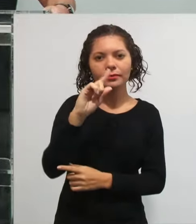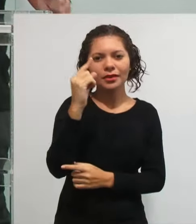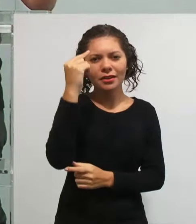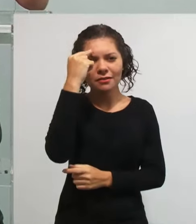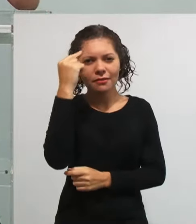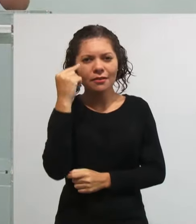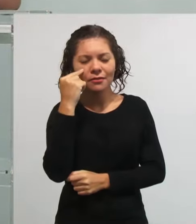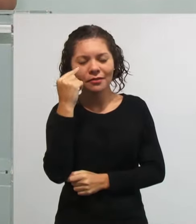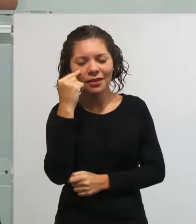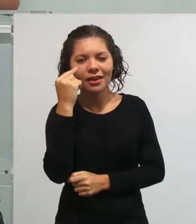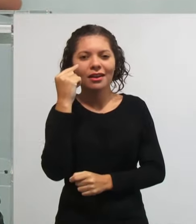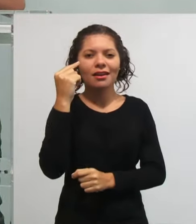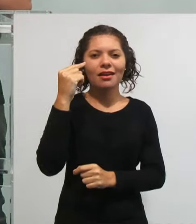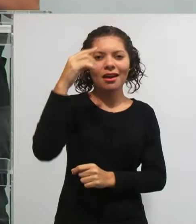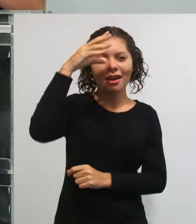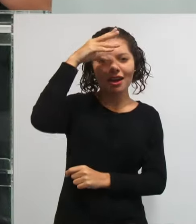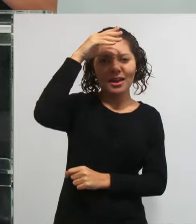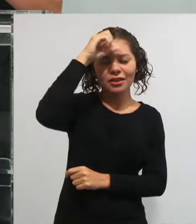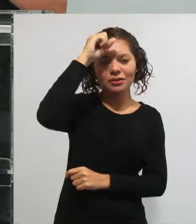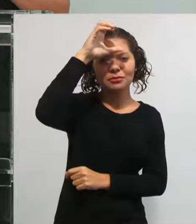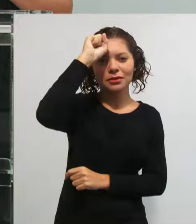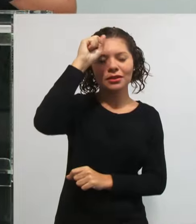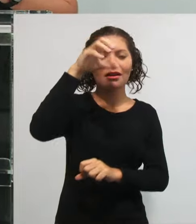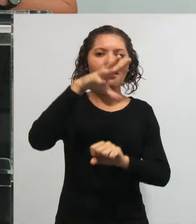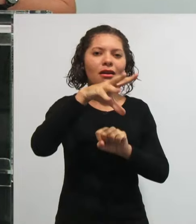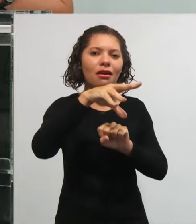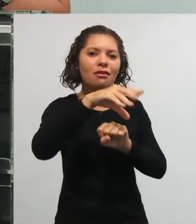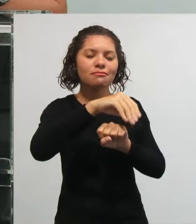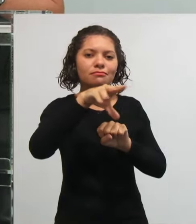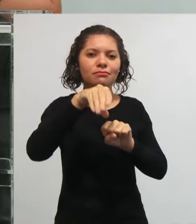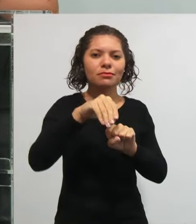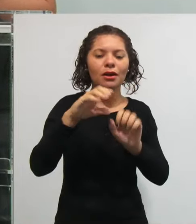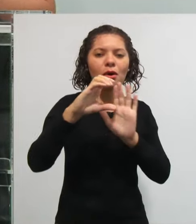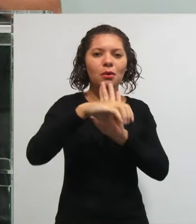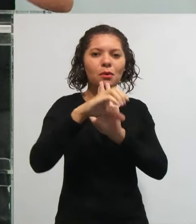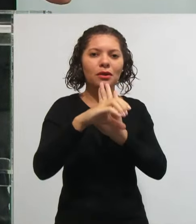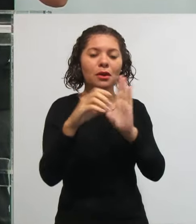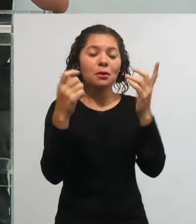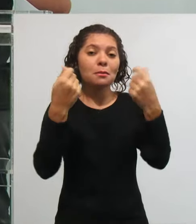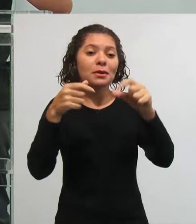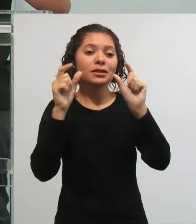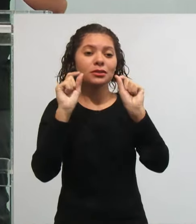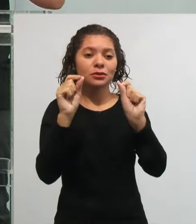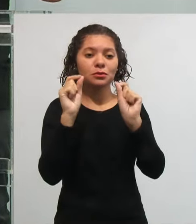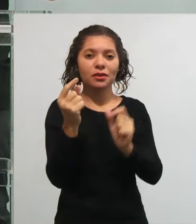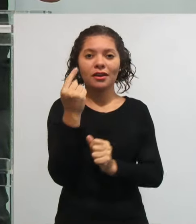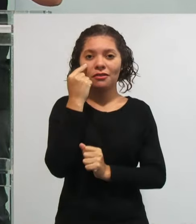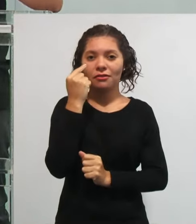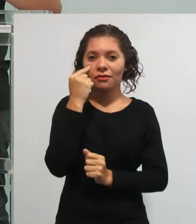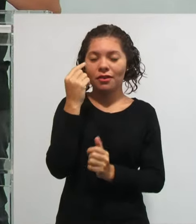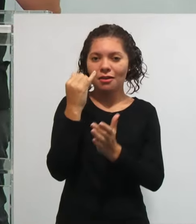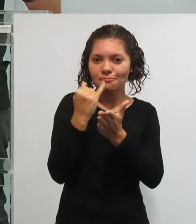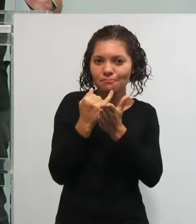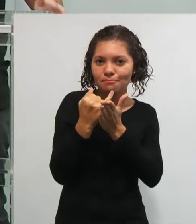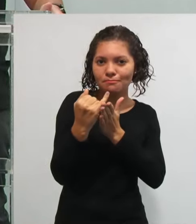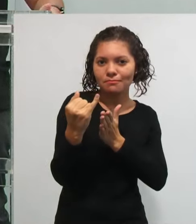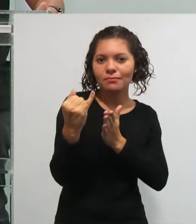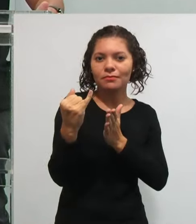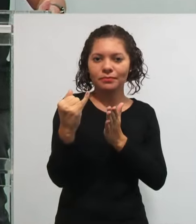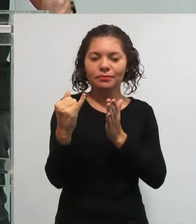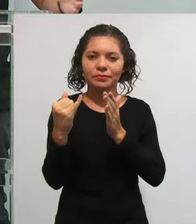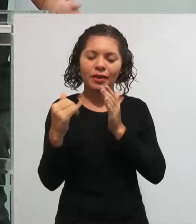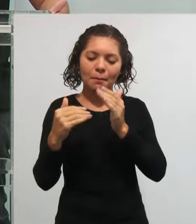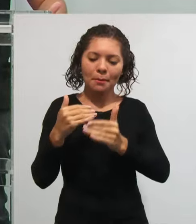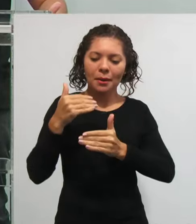precisamos primeiramente trazer algumas definições introdutórias tá a gente vai com por partes vamos caminhando